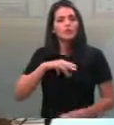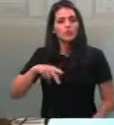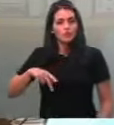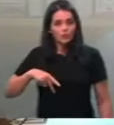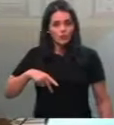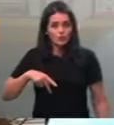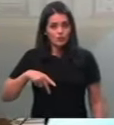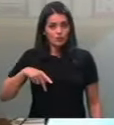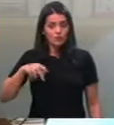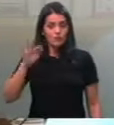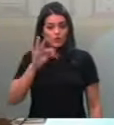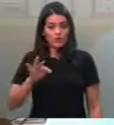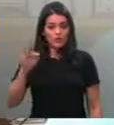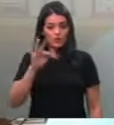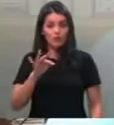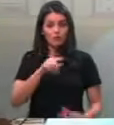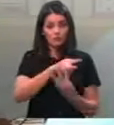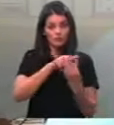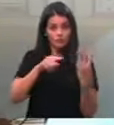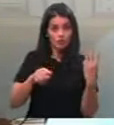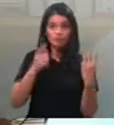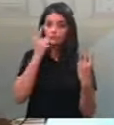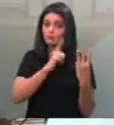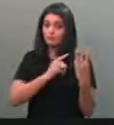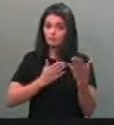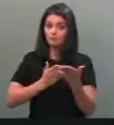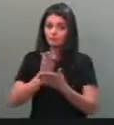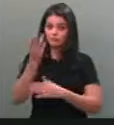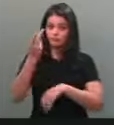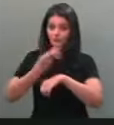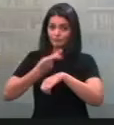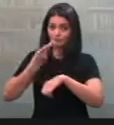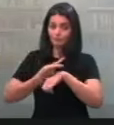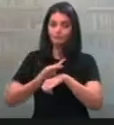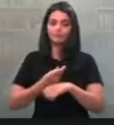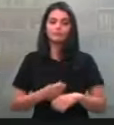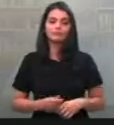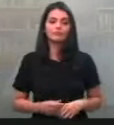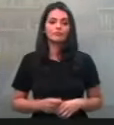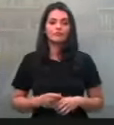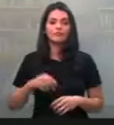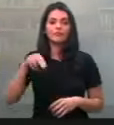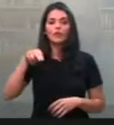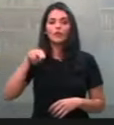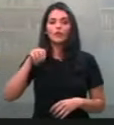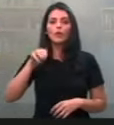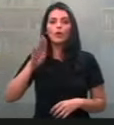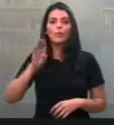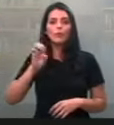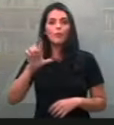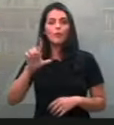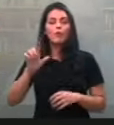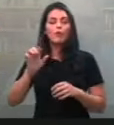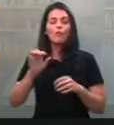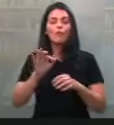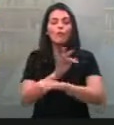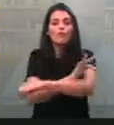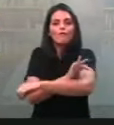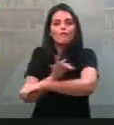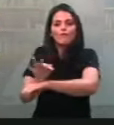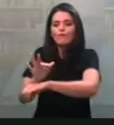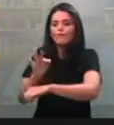Federal, os três vencedores 15 segundos. do Prêmio Nobel de Física contribuíram